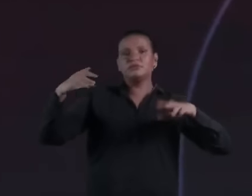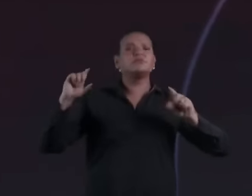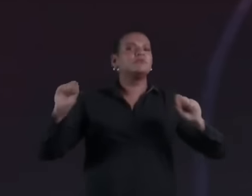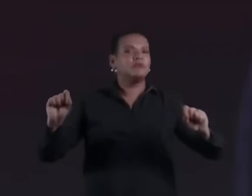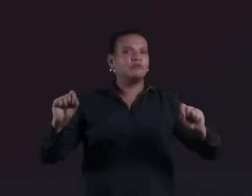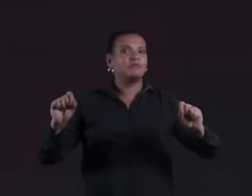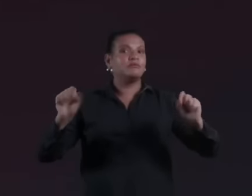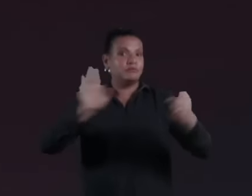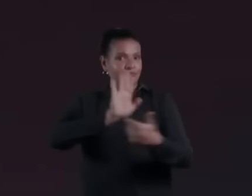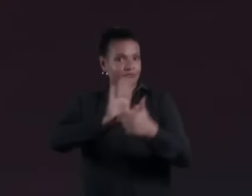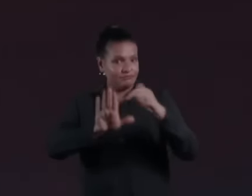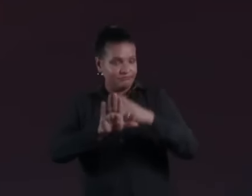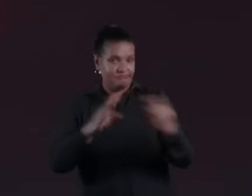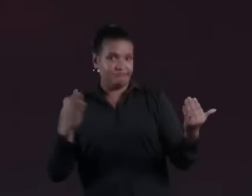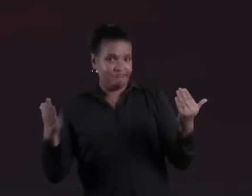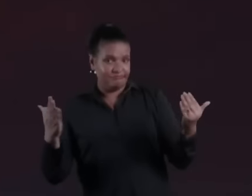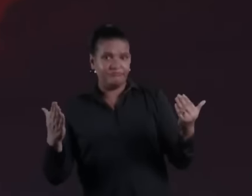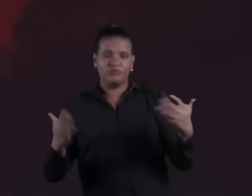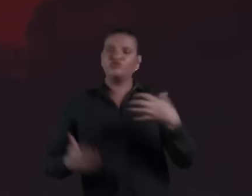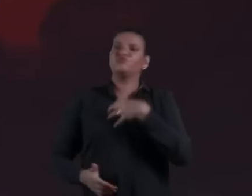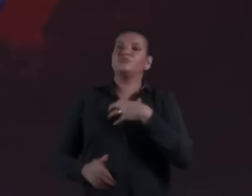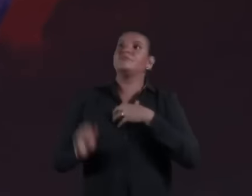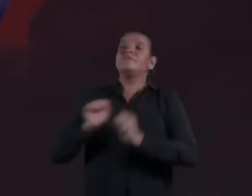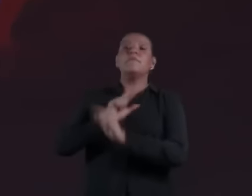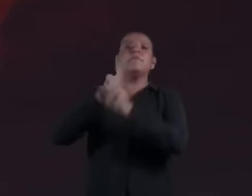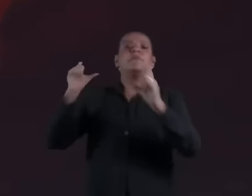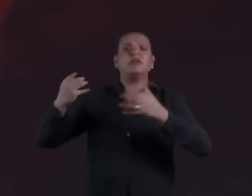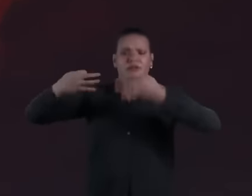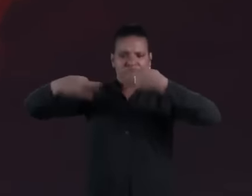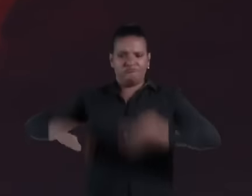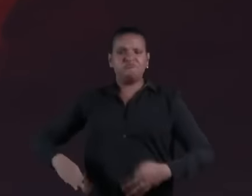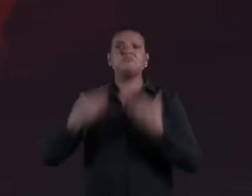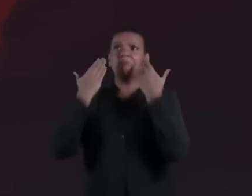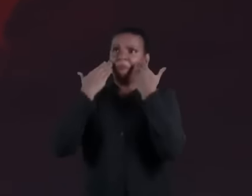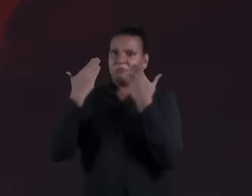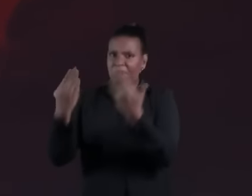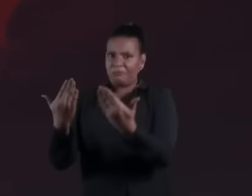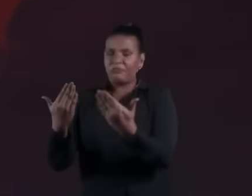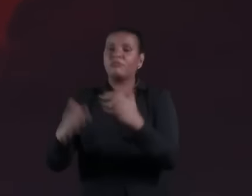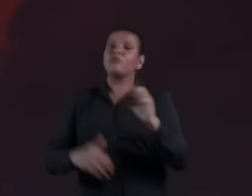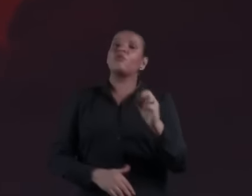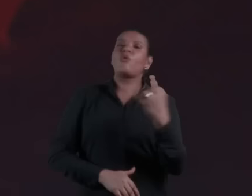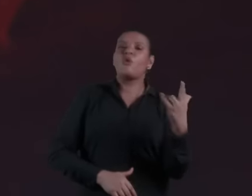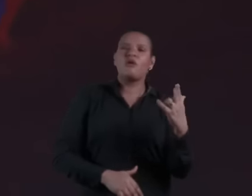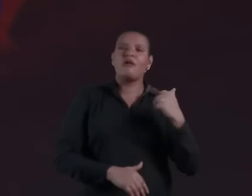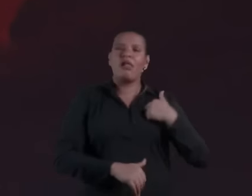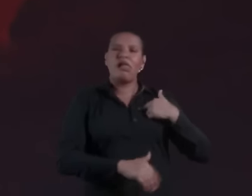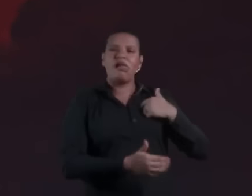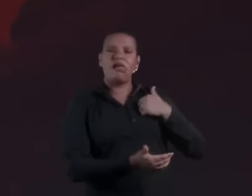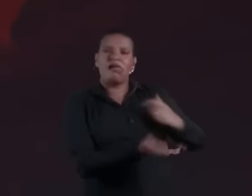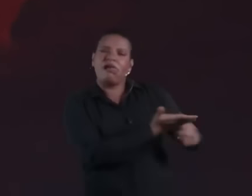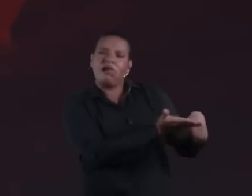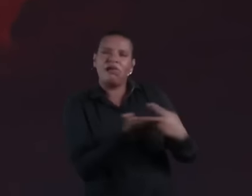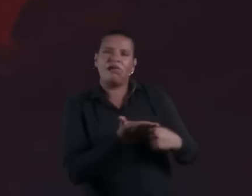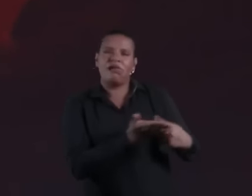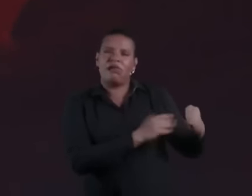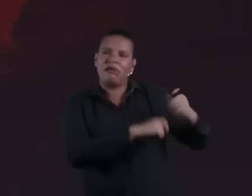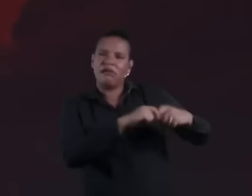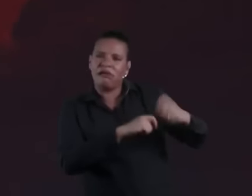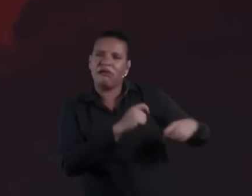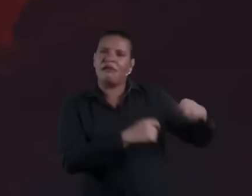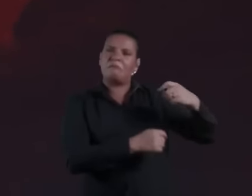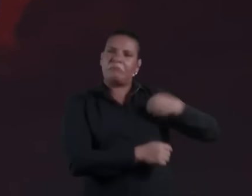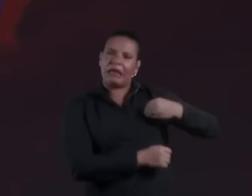maneira digna ou fazer as obras das Trevas como essa guerra deve ser